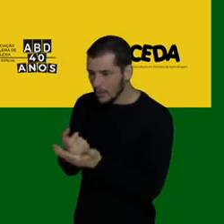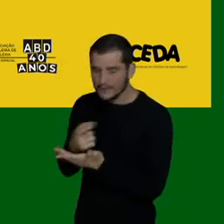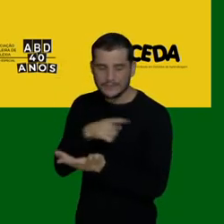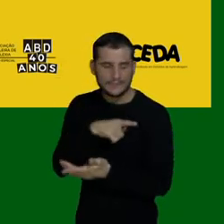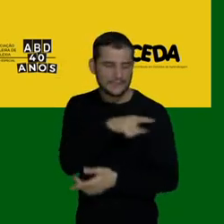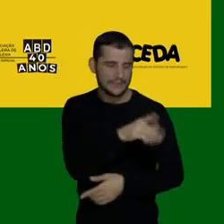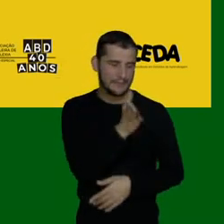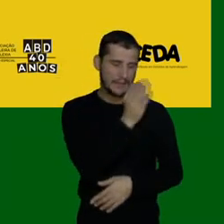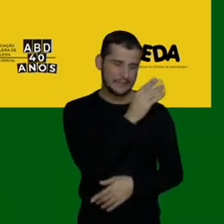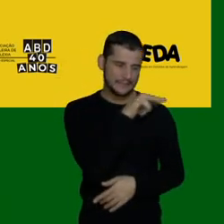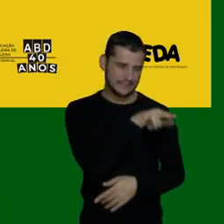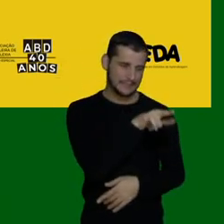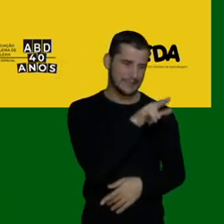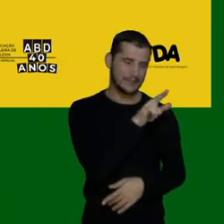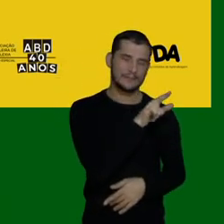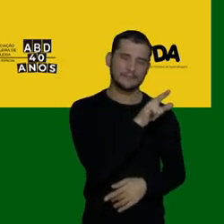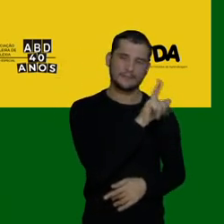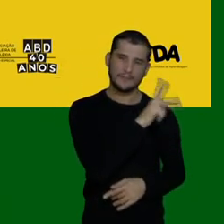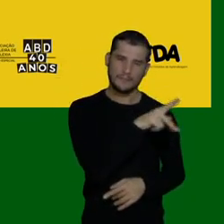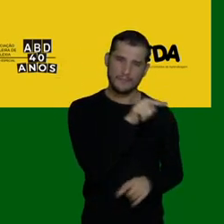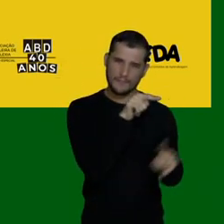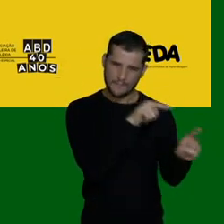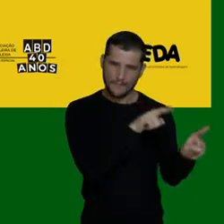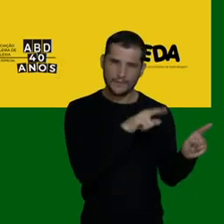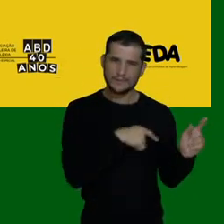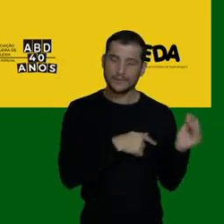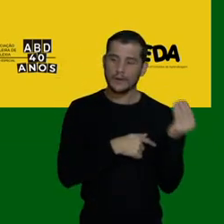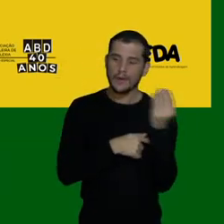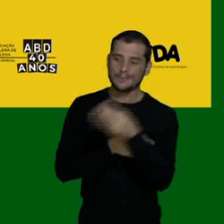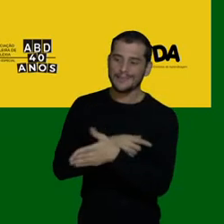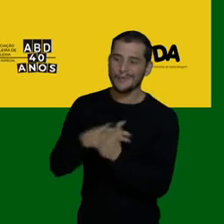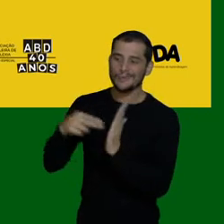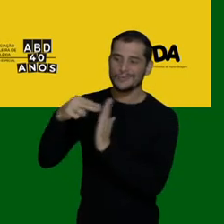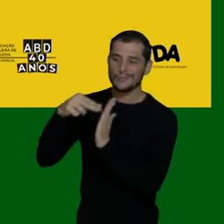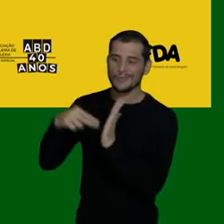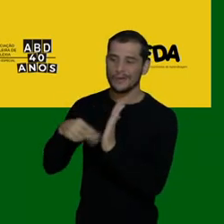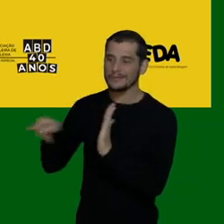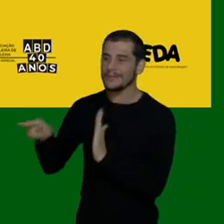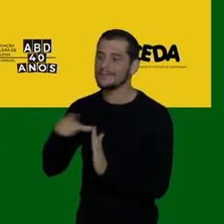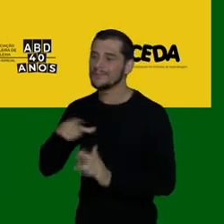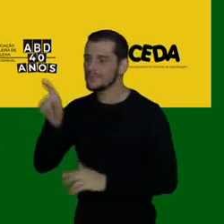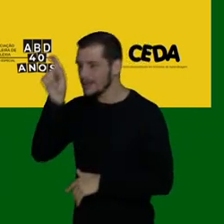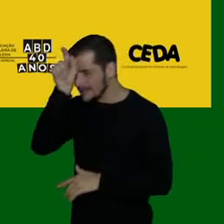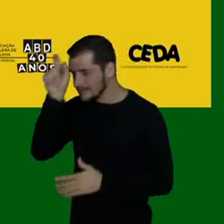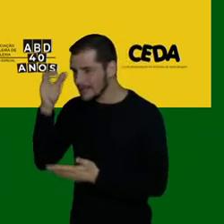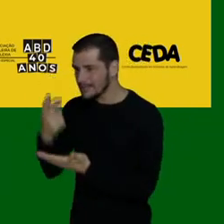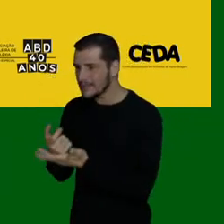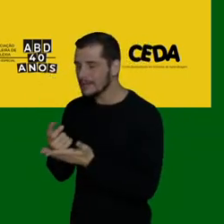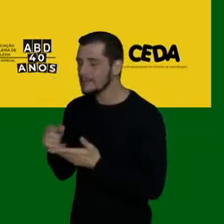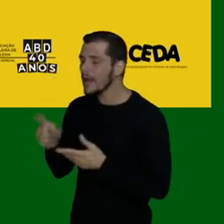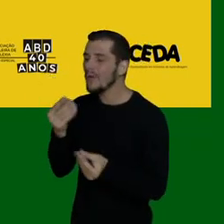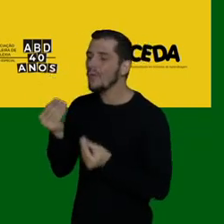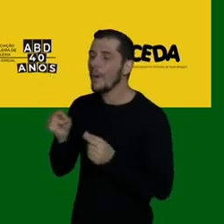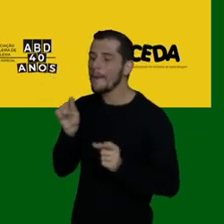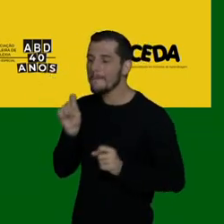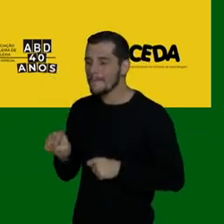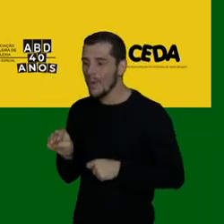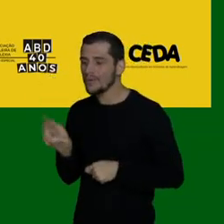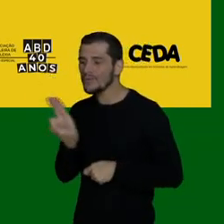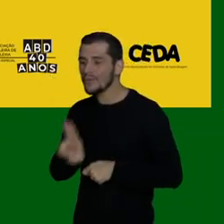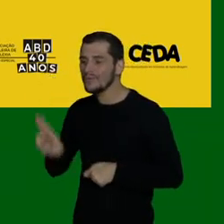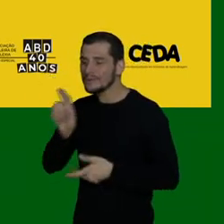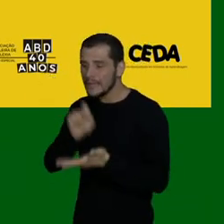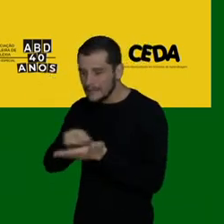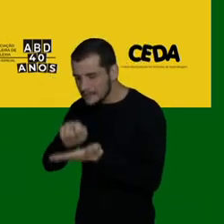gente nem trouxe eu devia ter trazido a a escrita dele então ele ponha ponto em tudo no começo no meio e no fim né então você tem que explicar